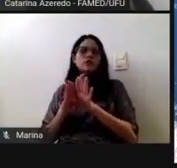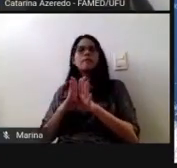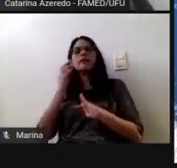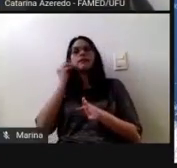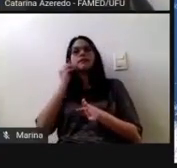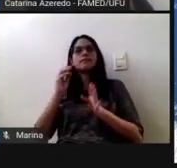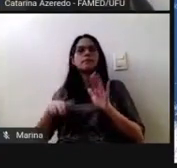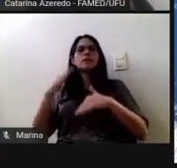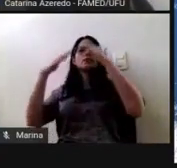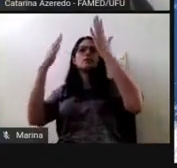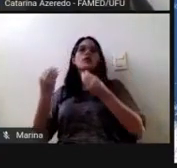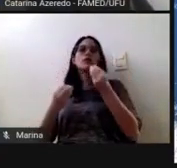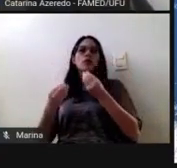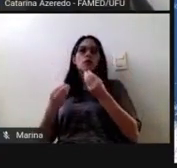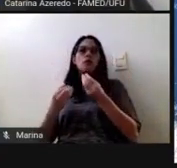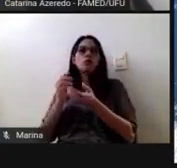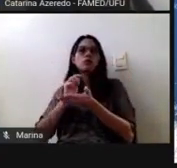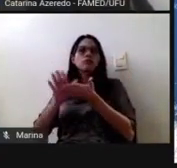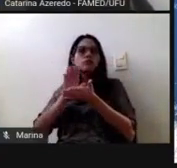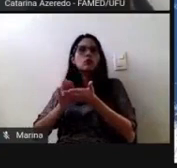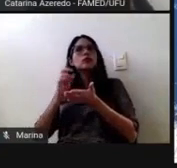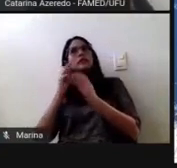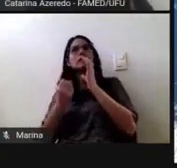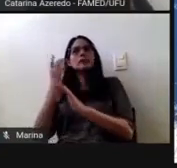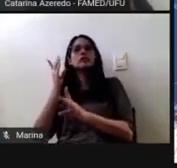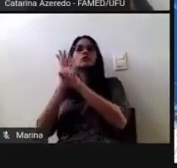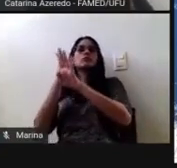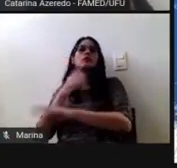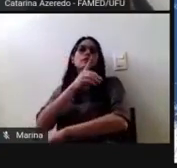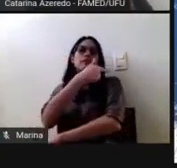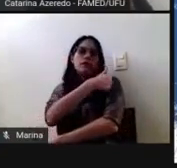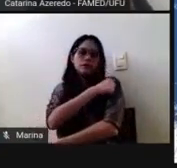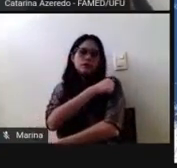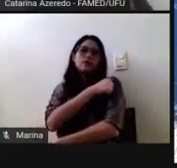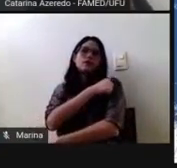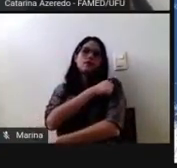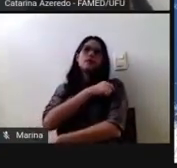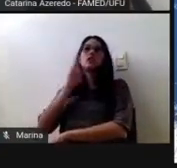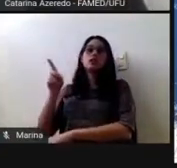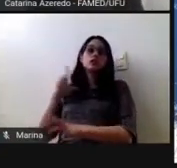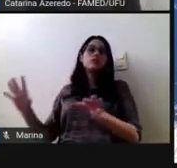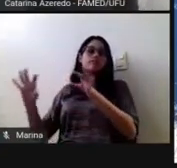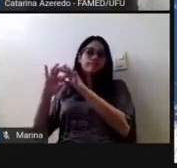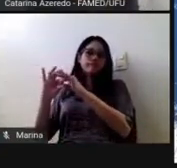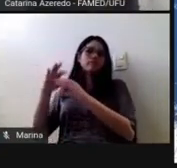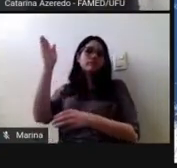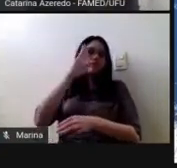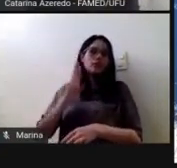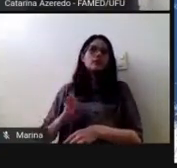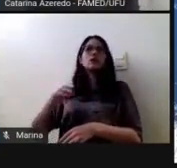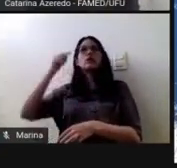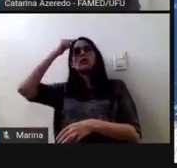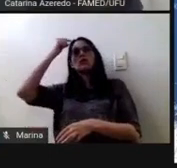capacidade industrial e de produção de vacinas. Então, isso com vários convênios, né, já fechados entre o Brasil, a Universidade